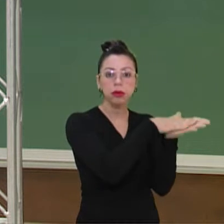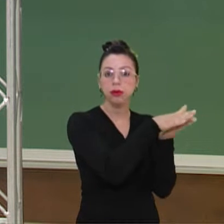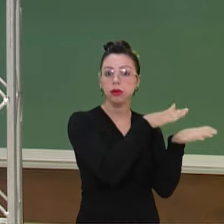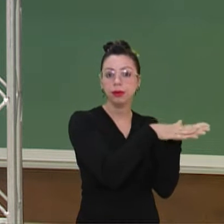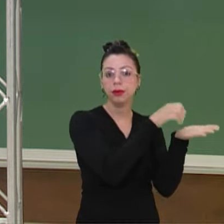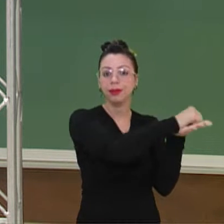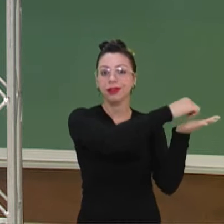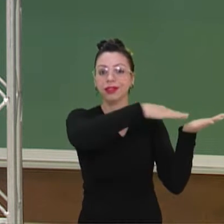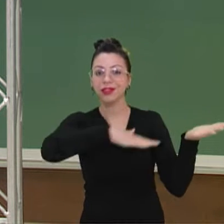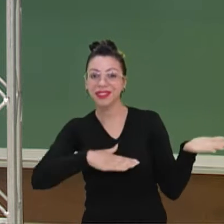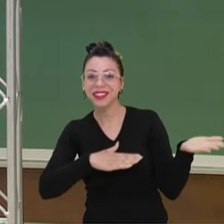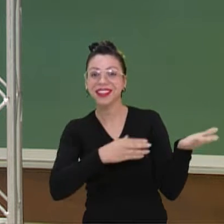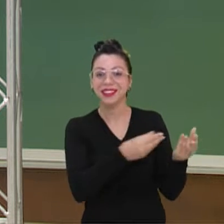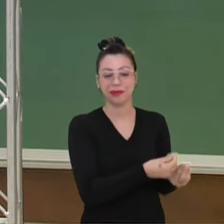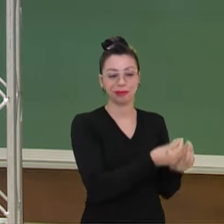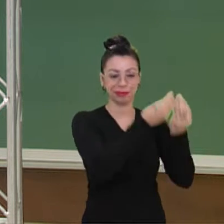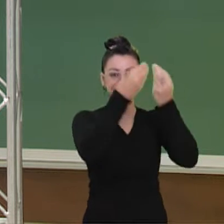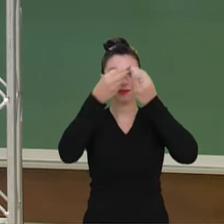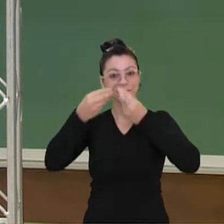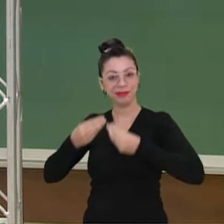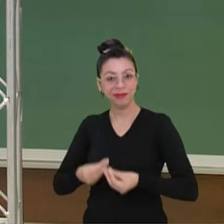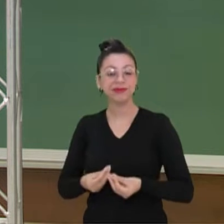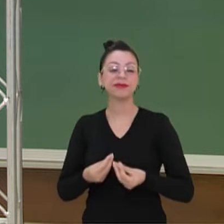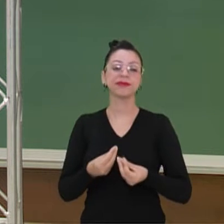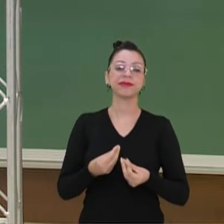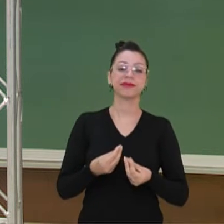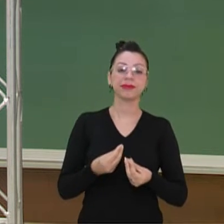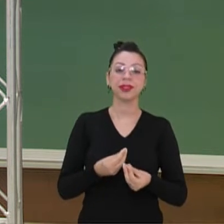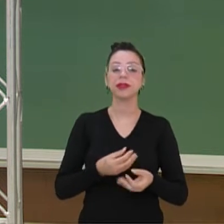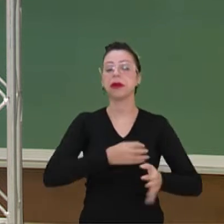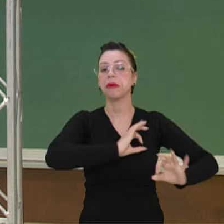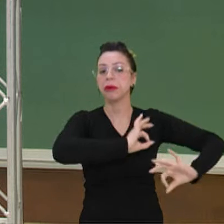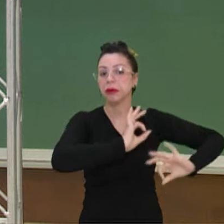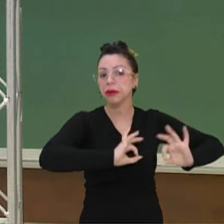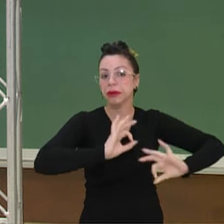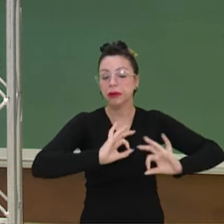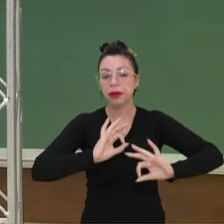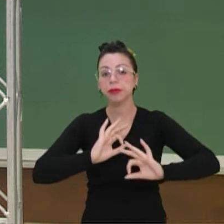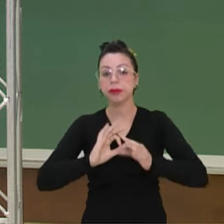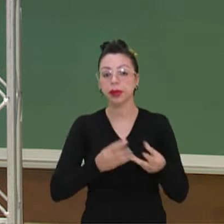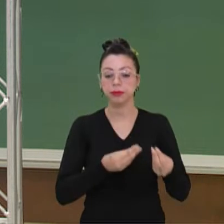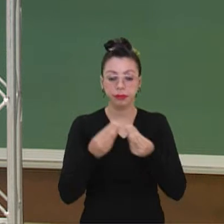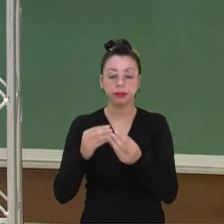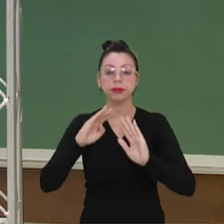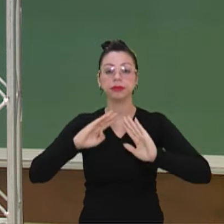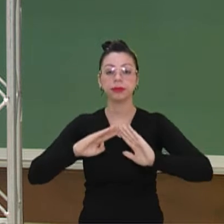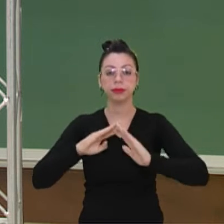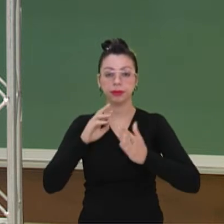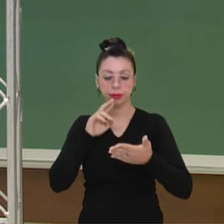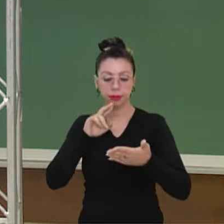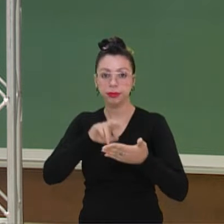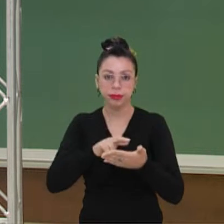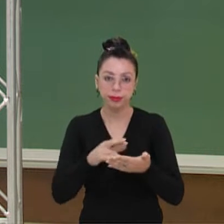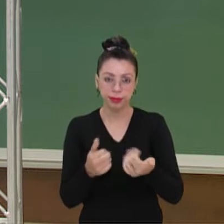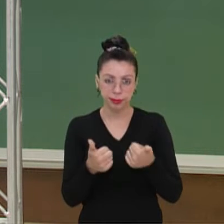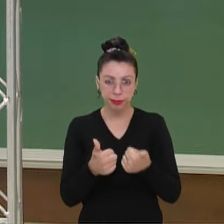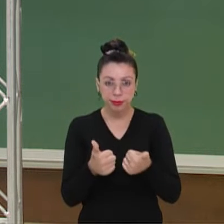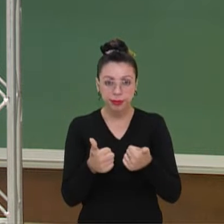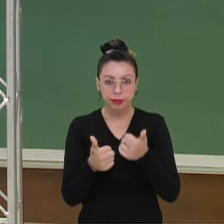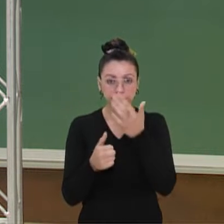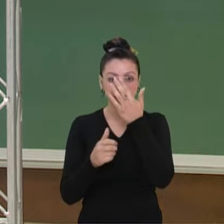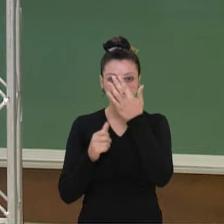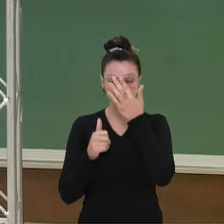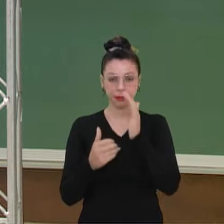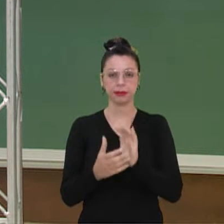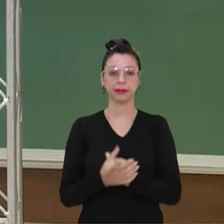veja que tem exercícios lá, né? Que já estão processados lá, que estão impressos, para que você possa retirar e resolver os mesmos. Legal,